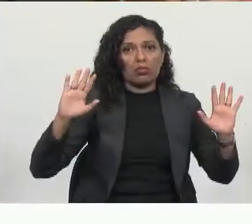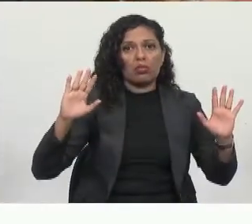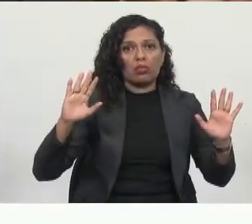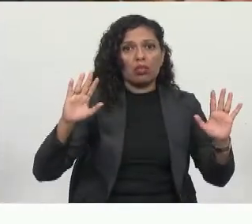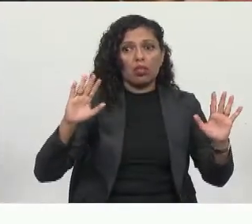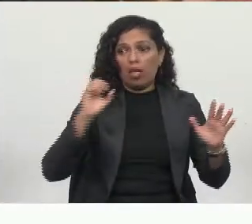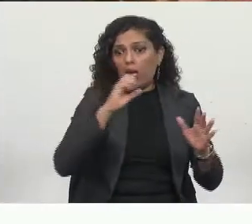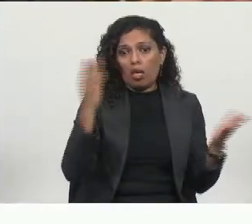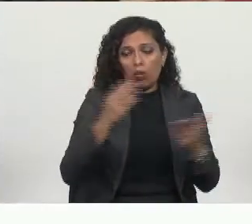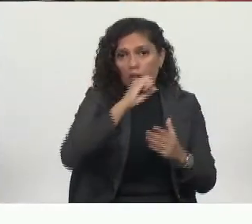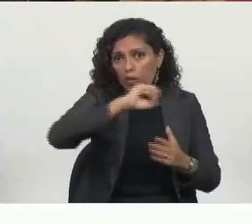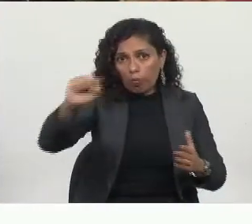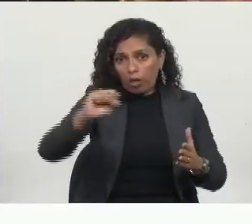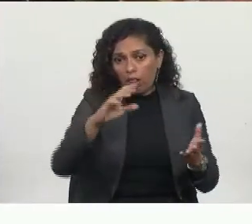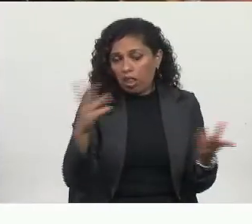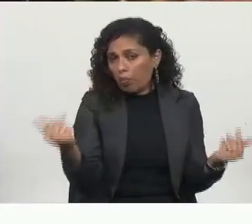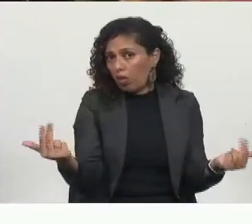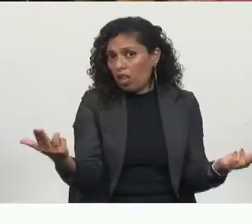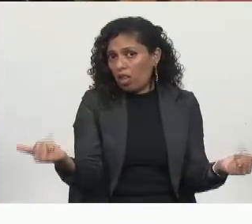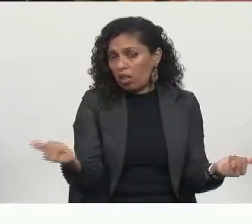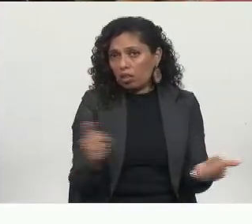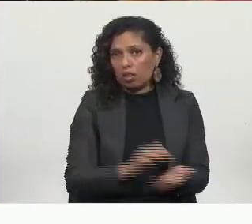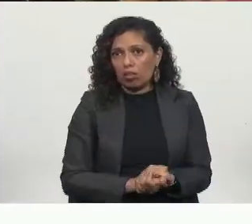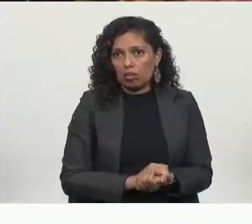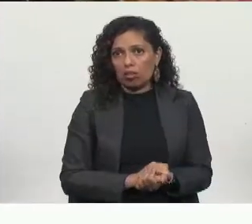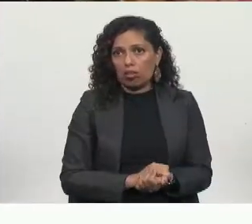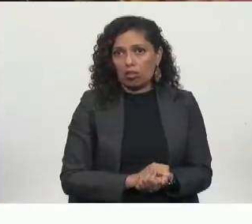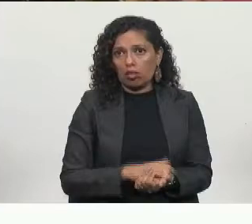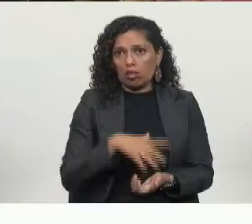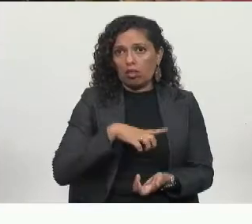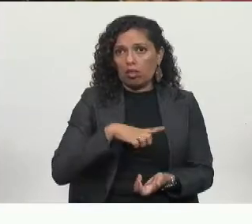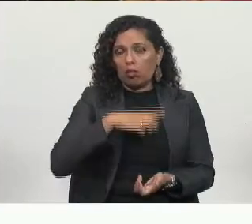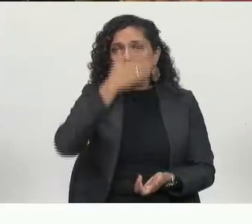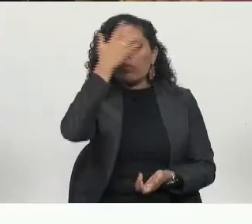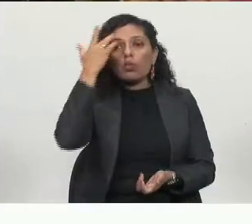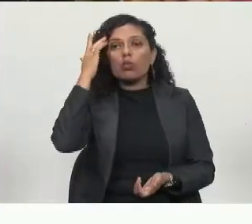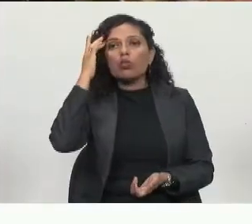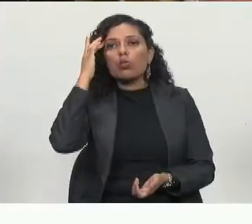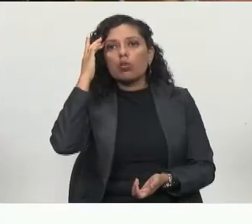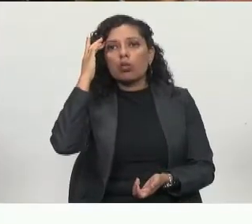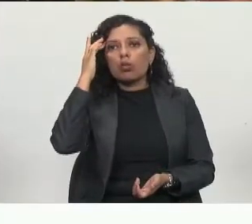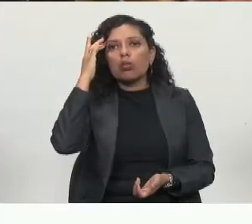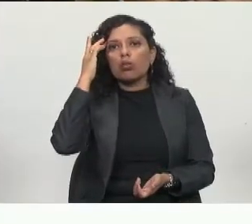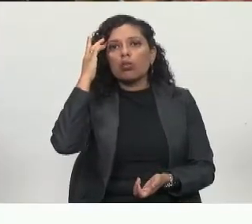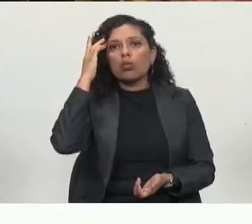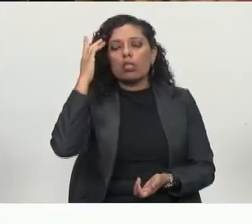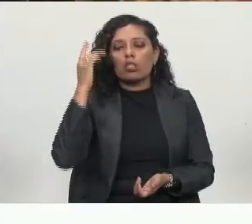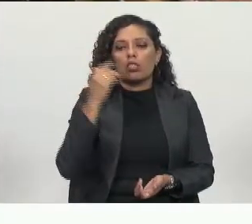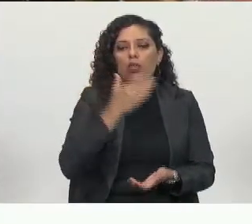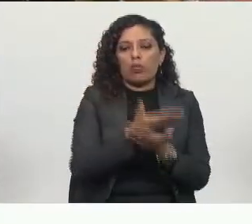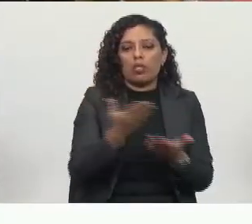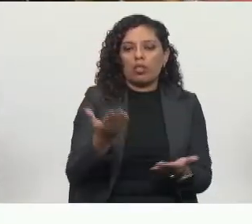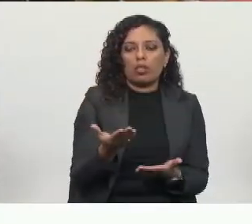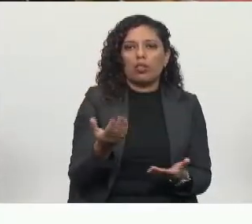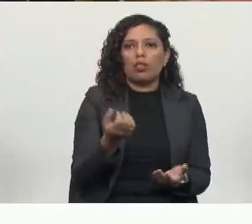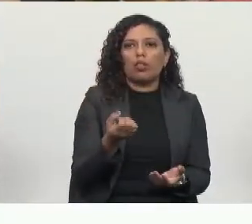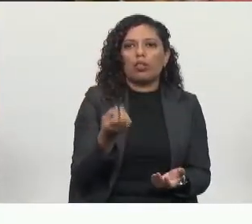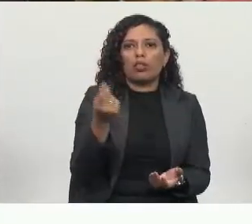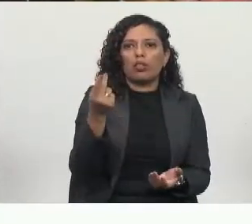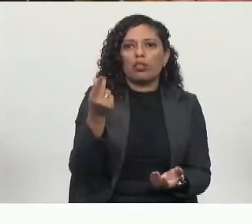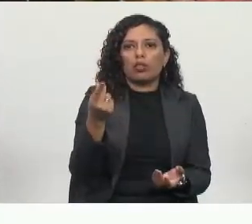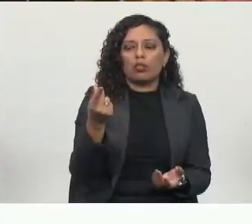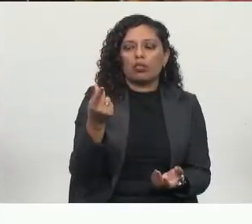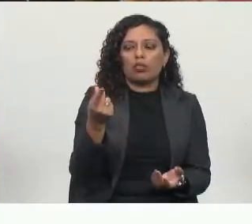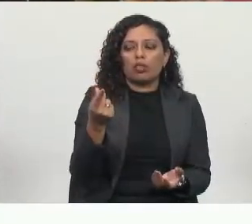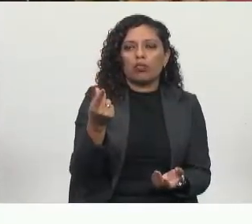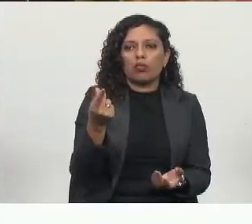por nada. Dirá as pessoas que teve gente perdendo salário de 80, 70, 60 mil, que se fala da vida da família